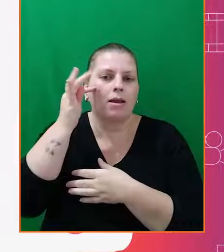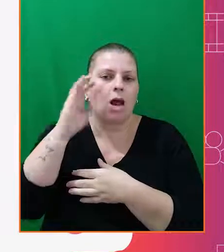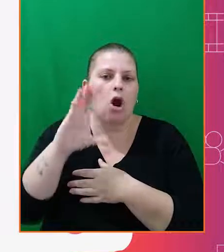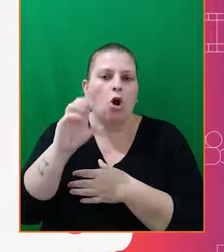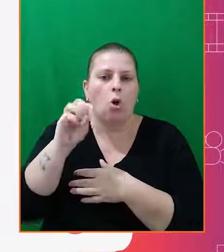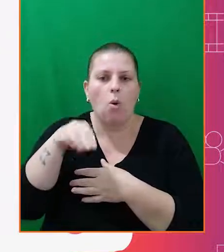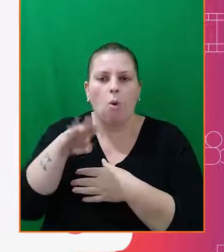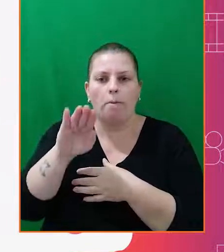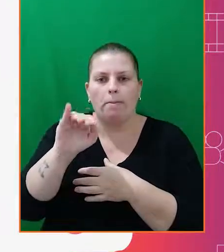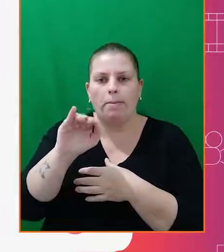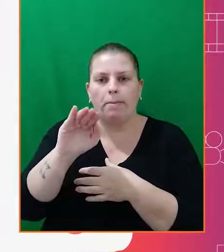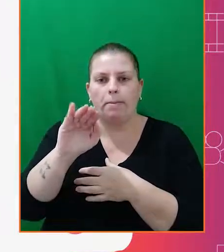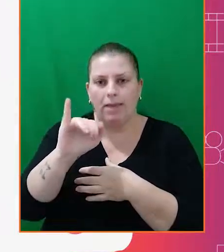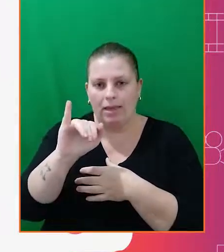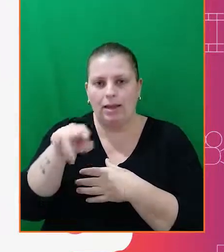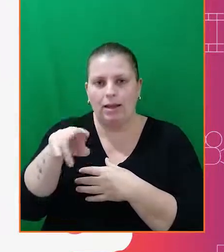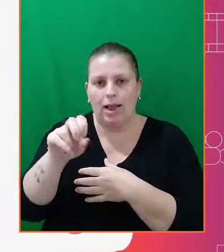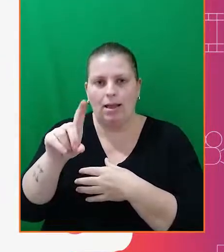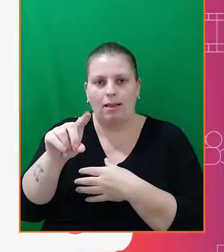técnicas combinadas,